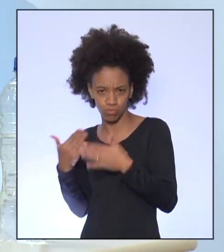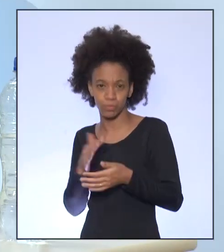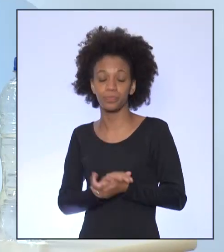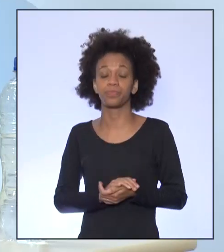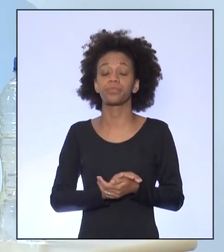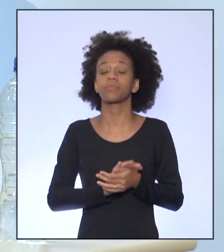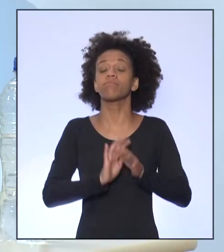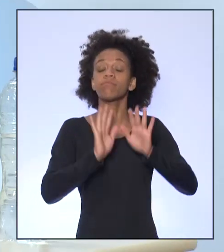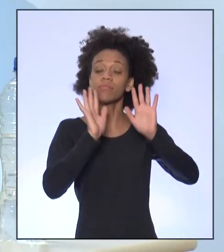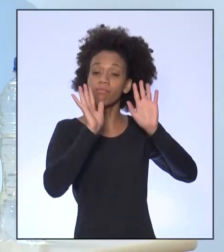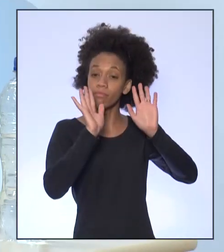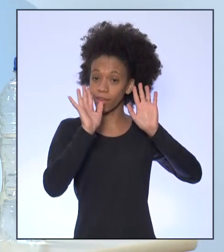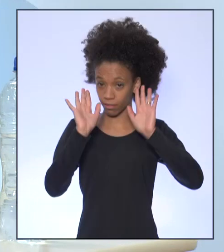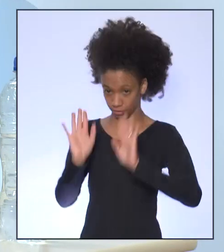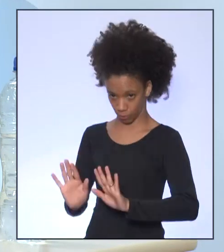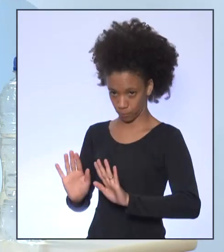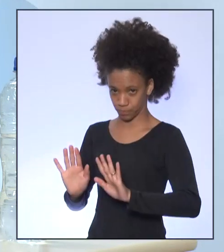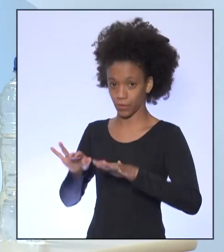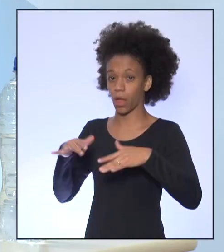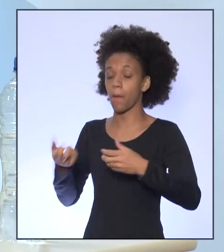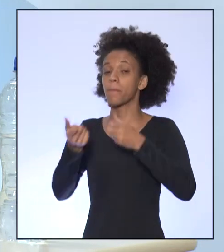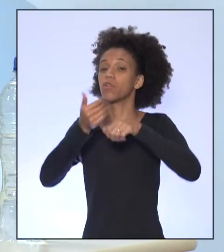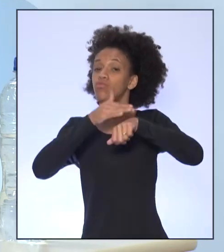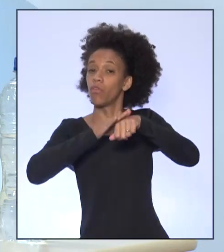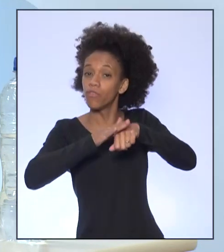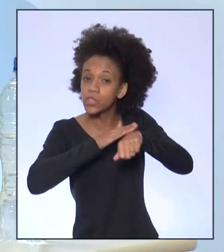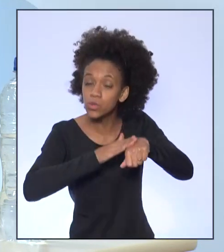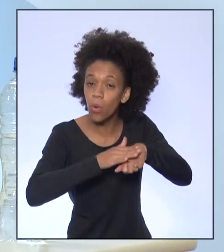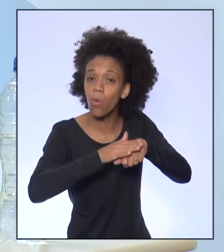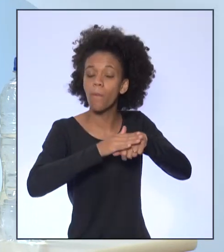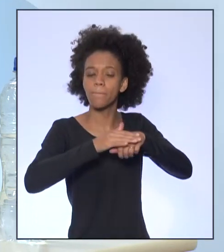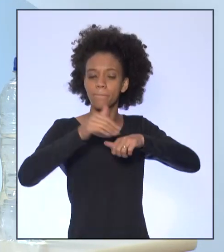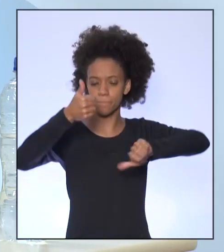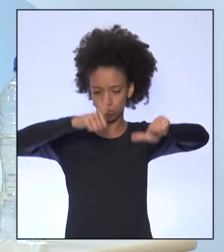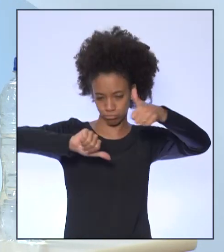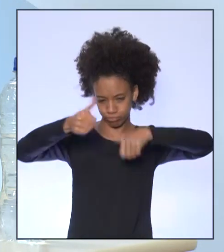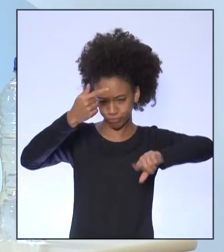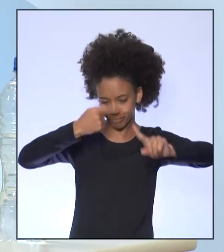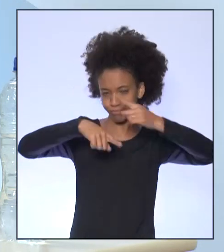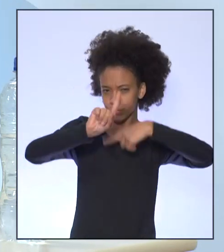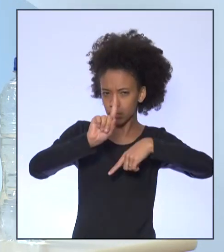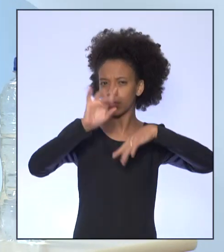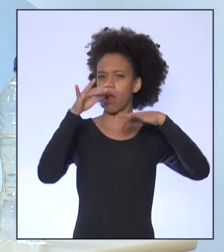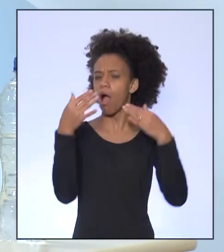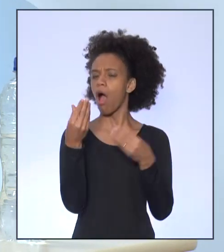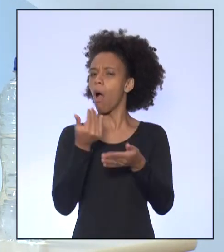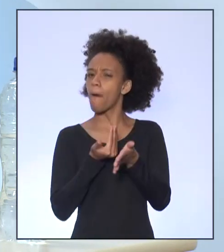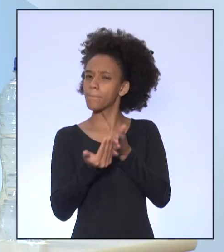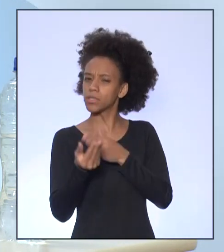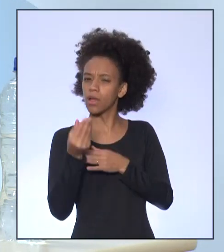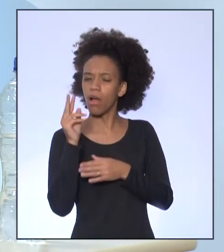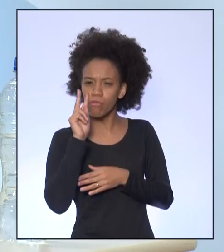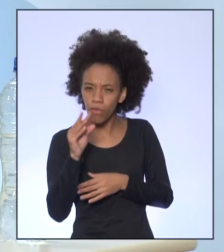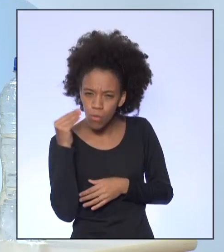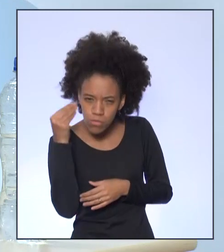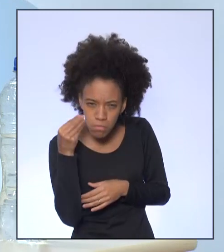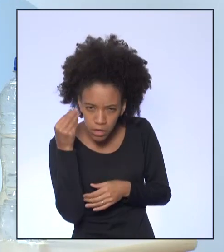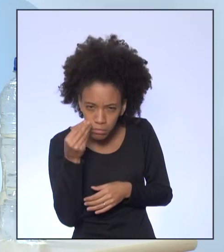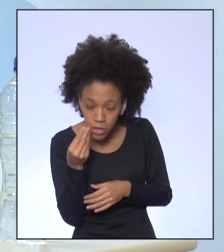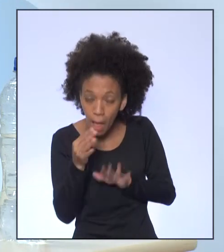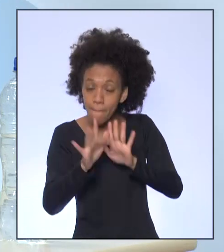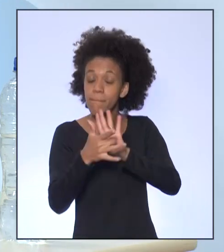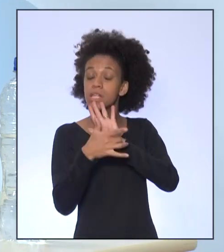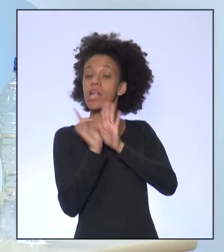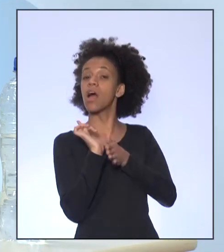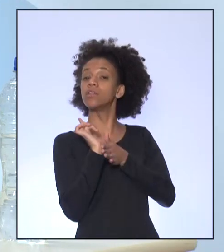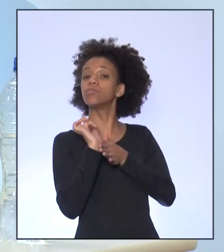Pessoal, como a gente já conversou, a nossa aula de hoje vai ser sobre transformação. Para começar essa aula, a gente vai ver um experimento. Antes do experimento,